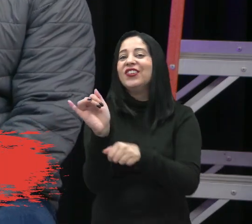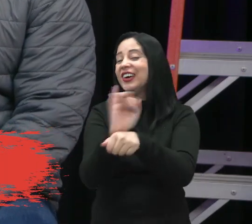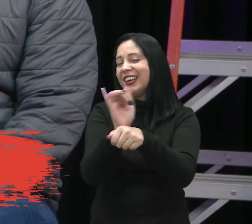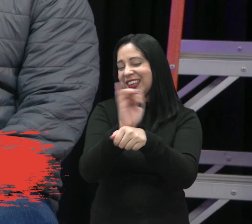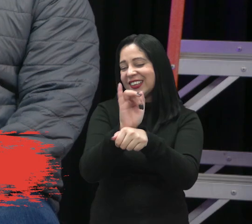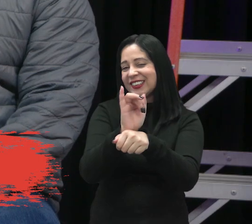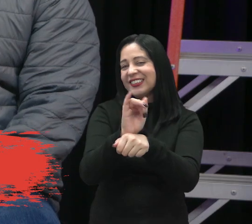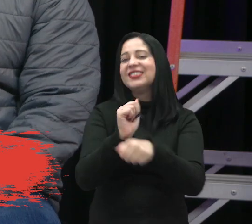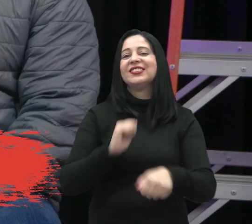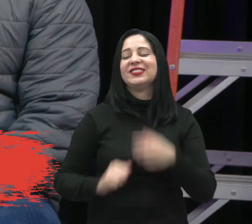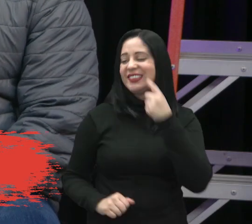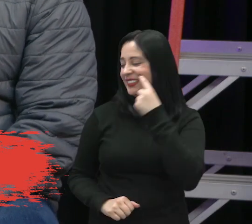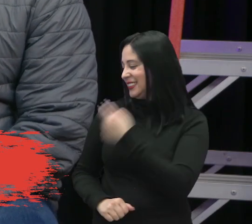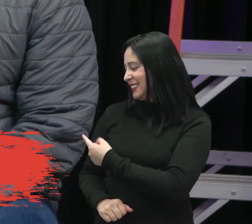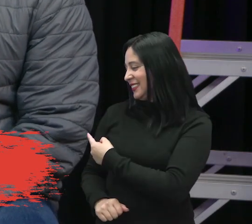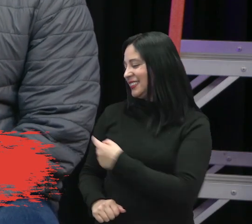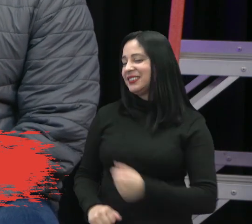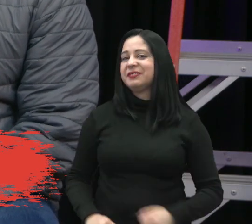internet, no canal